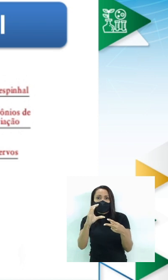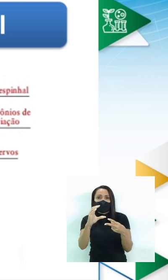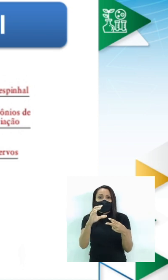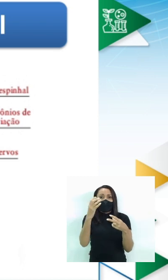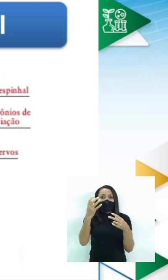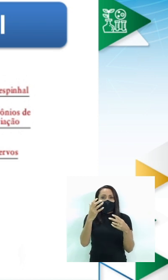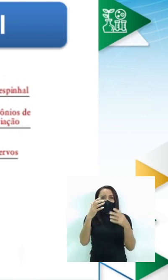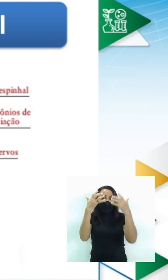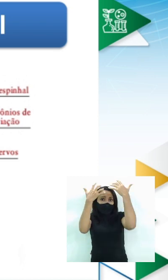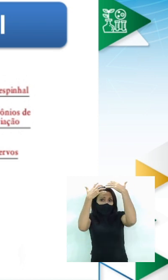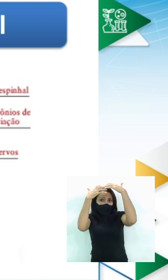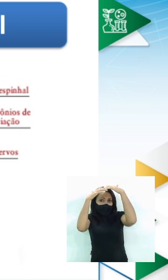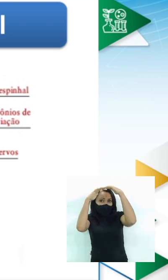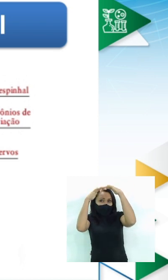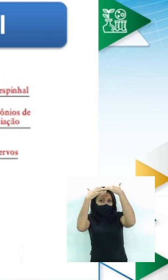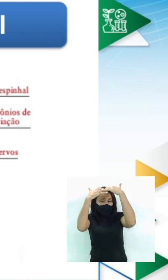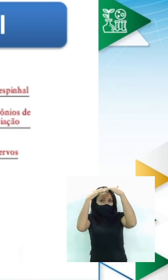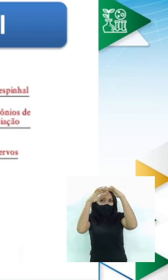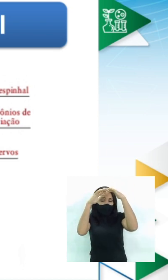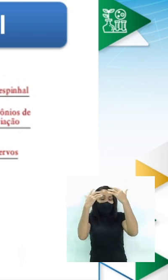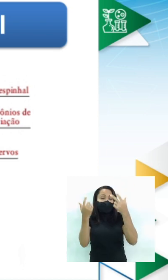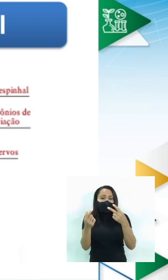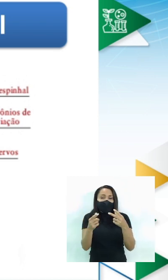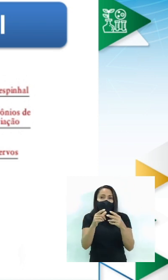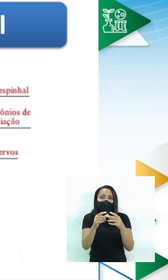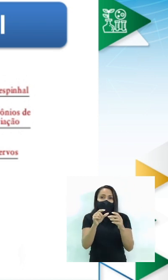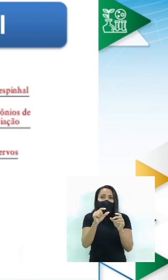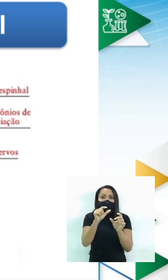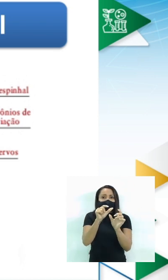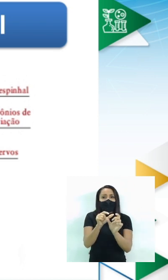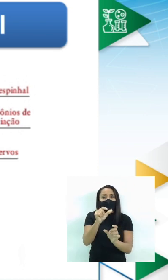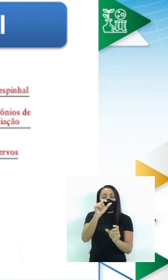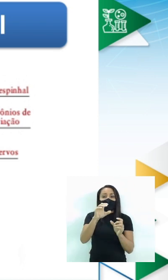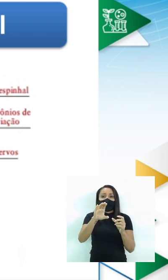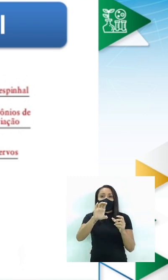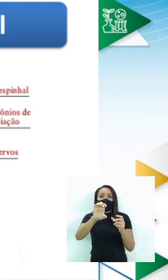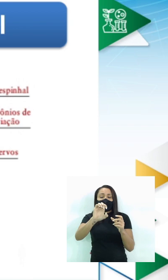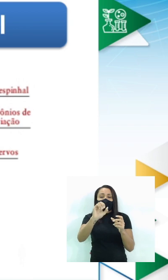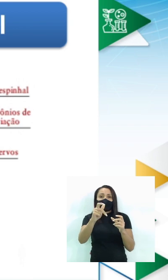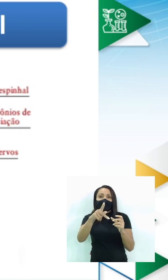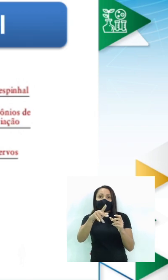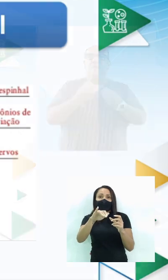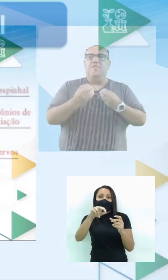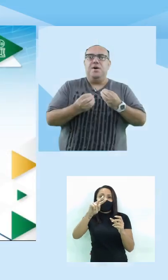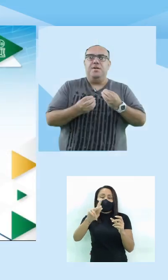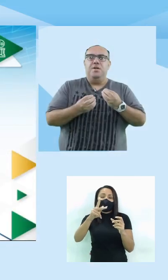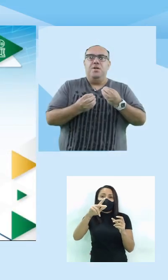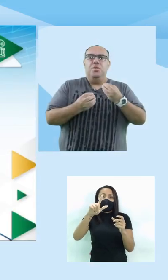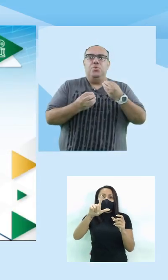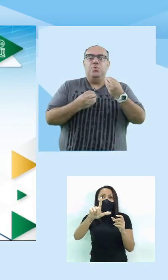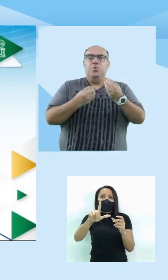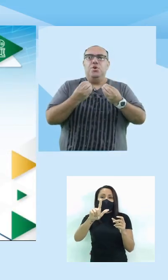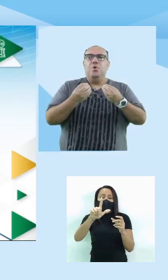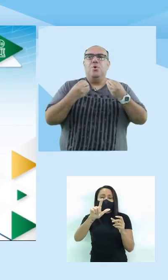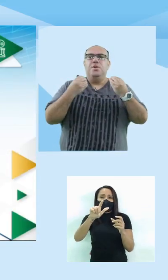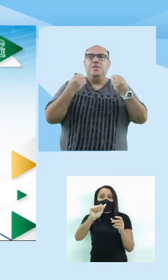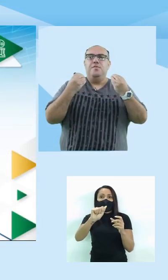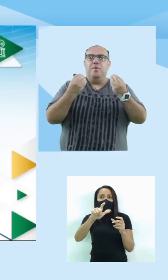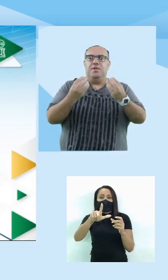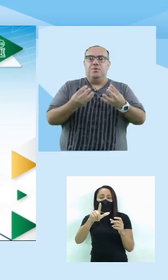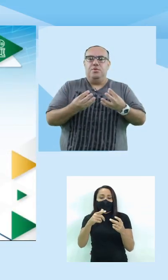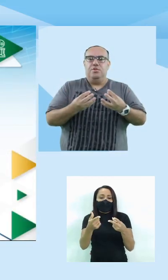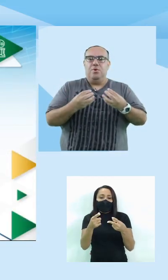pela medula espinhal ou espinhal. Espinal ou espinhal. Então, se vocês observarem, tudo que ocorre